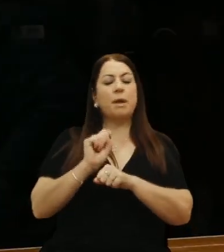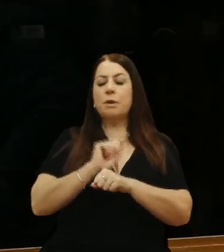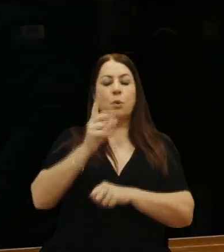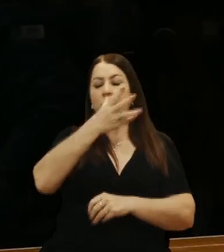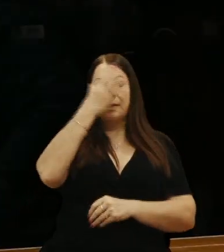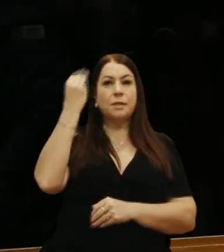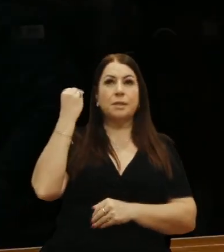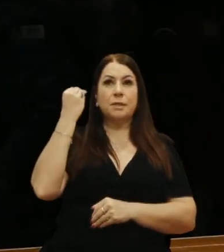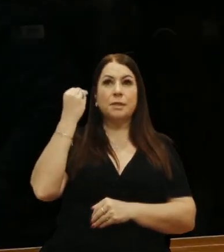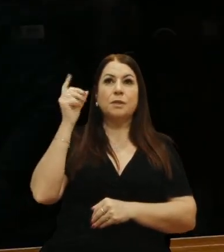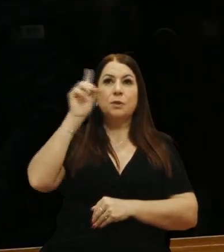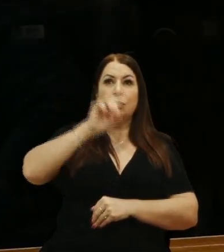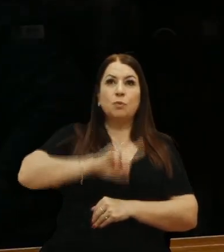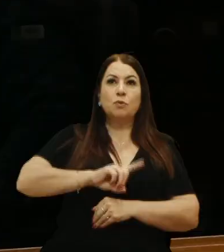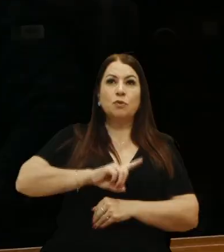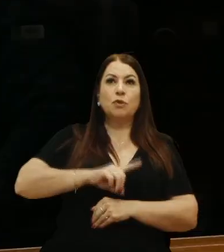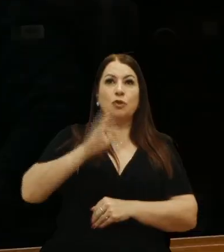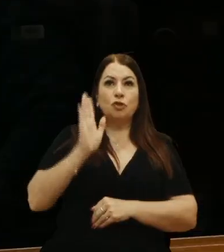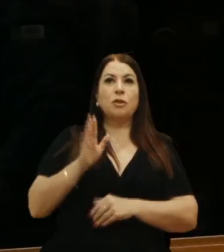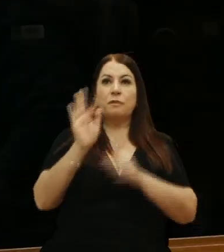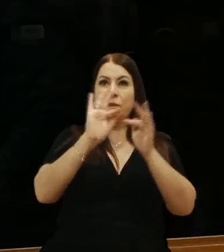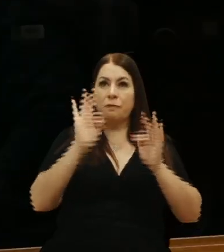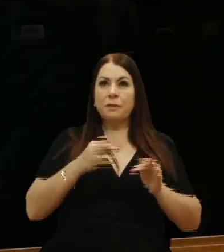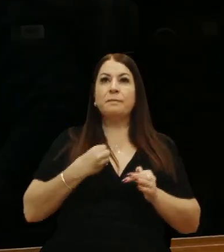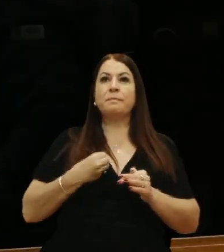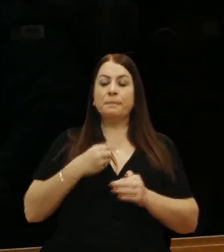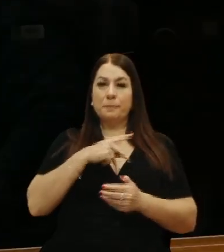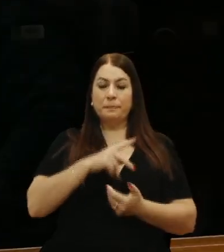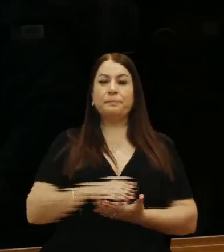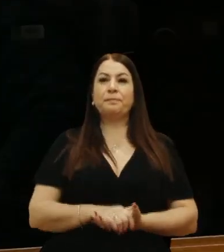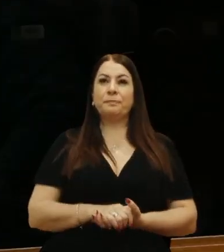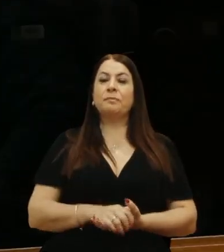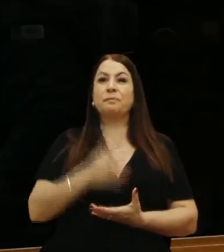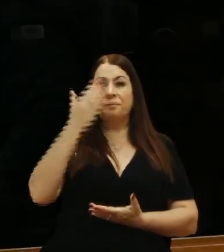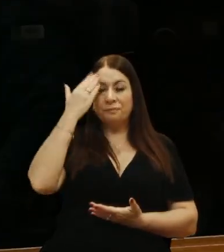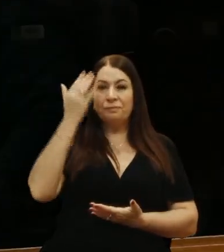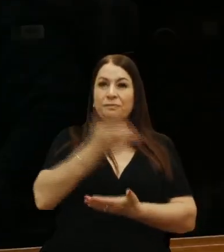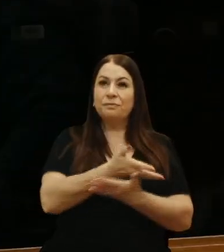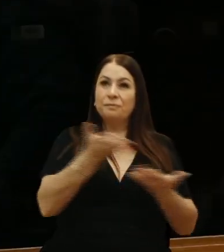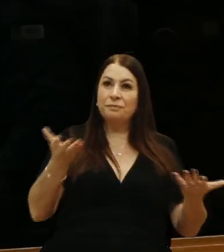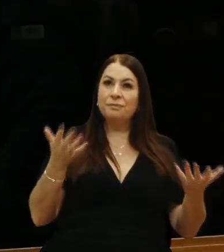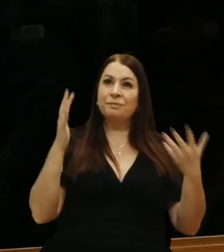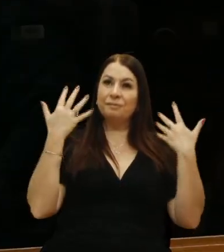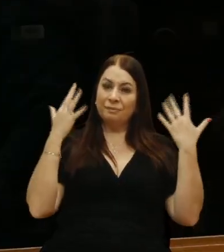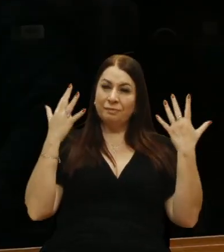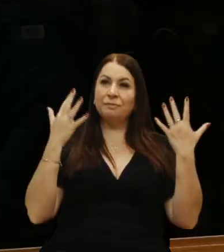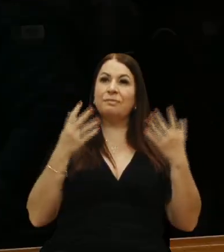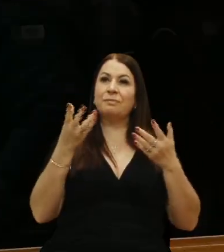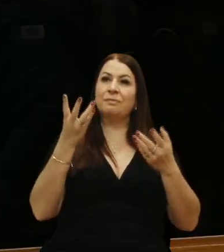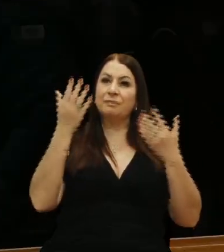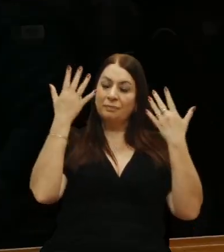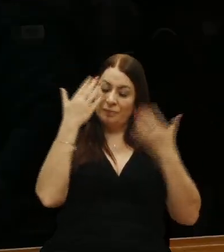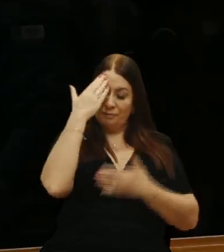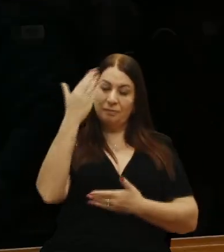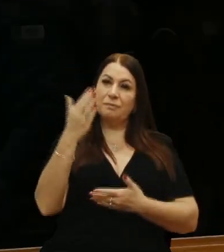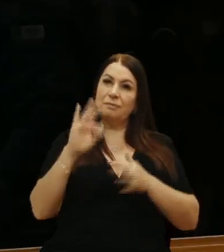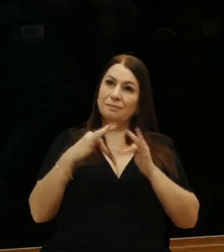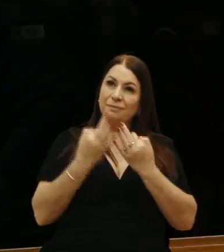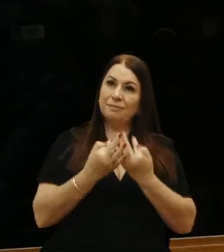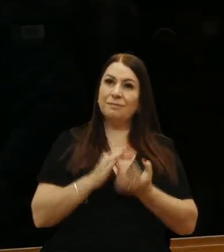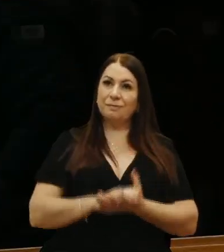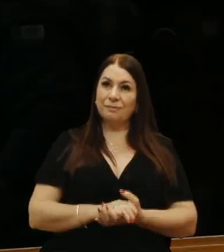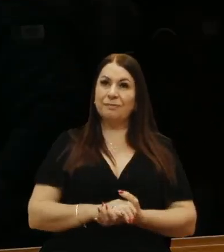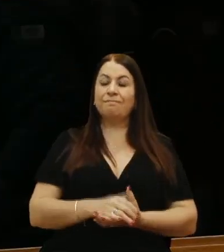esquecer que um dia já fui feliz na vida, presidente. Então, muito obrigado a todos que me parabenizaram e muito obrigado à minha família, presidente.